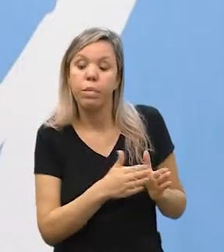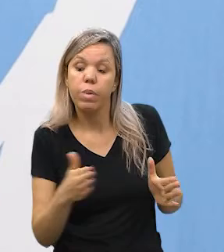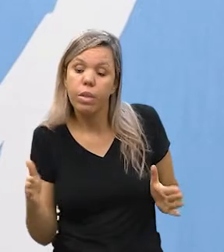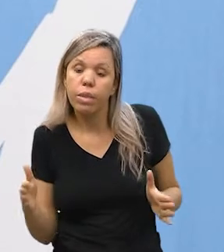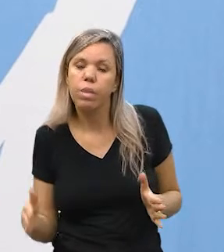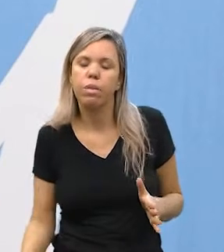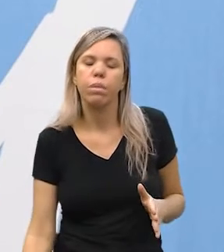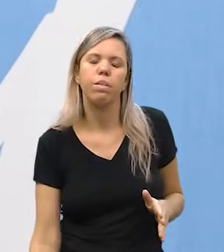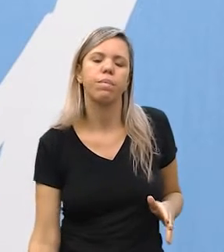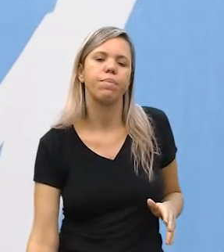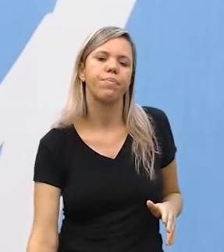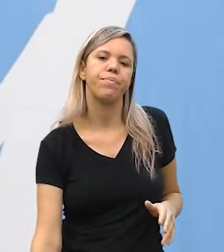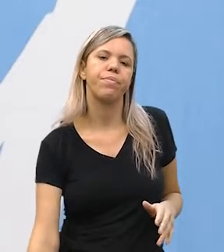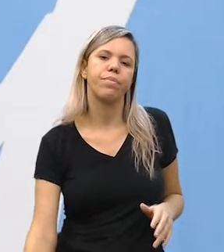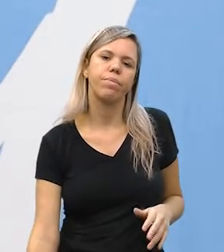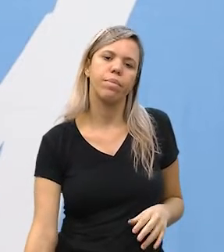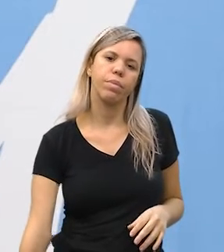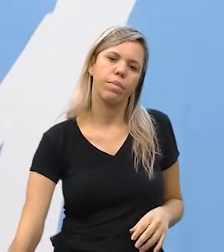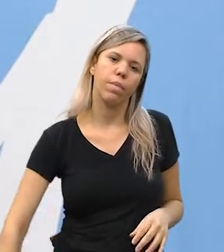período,